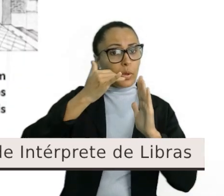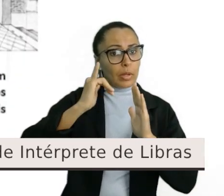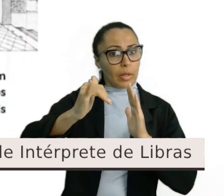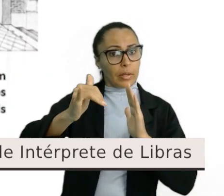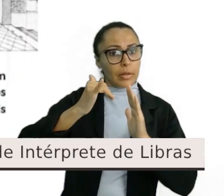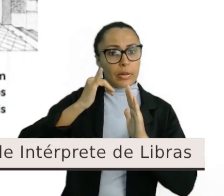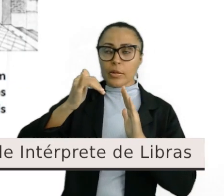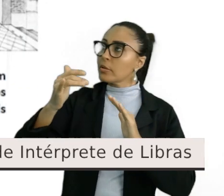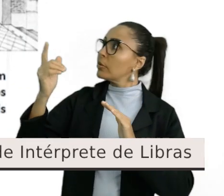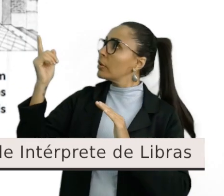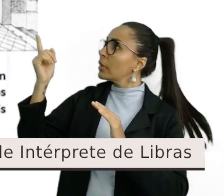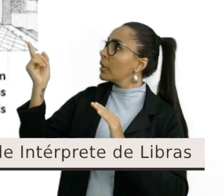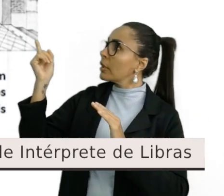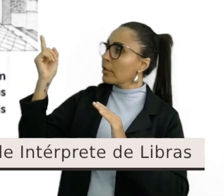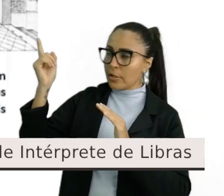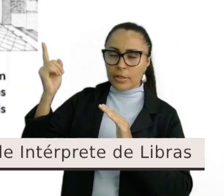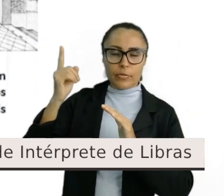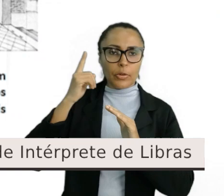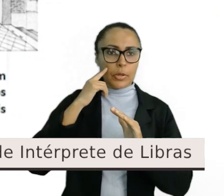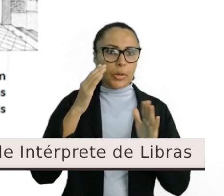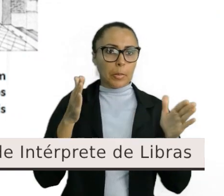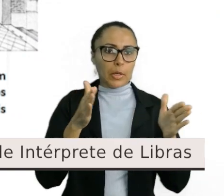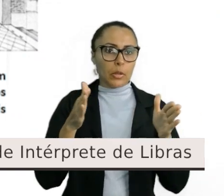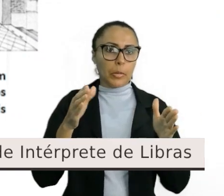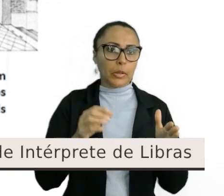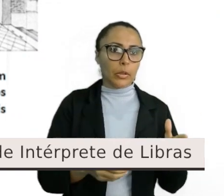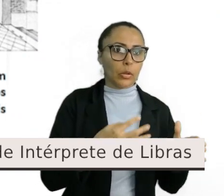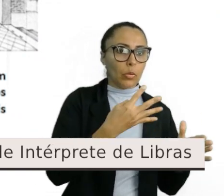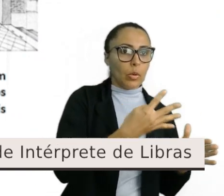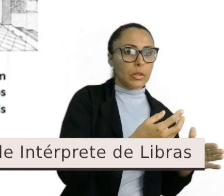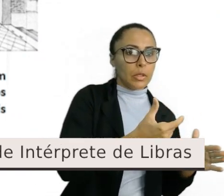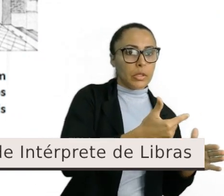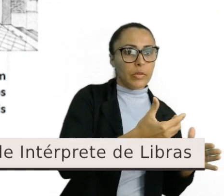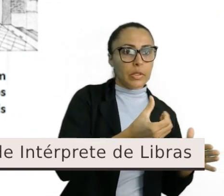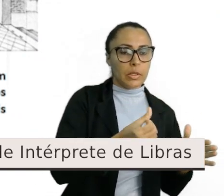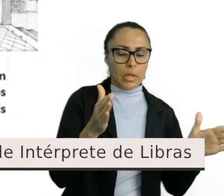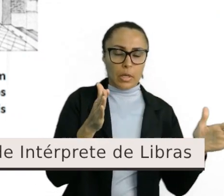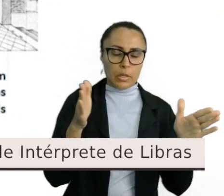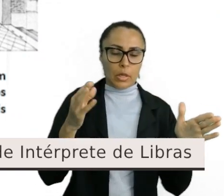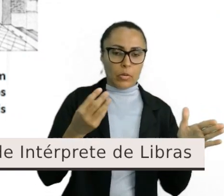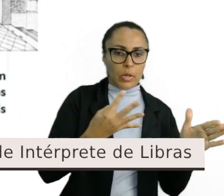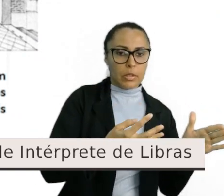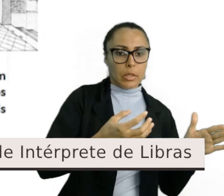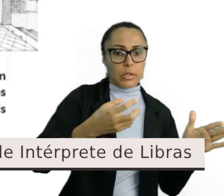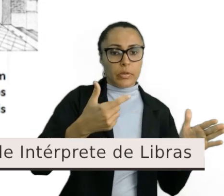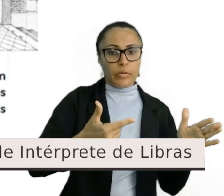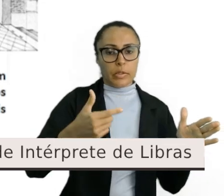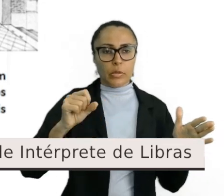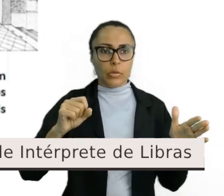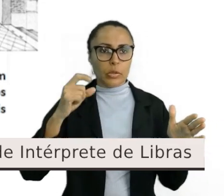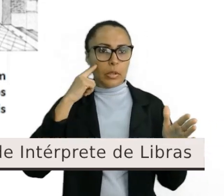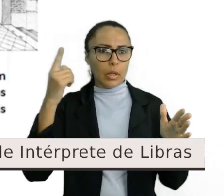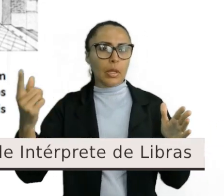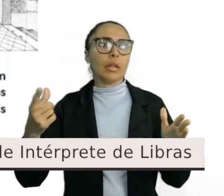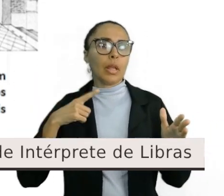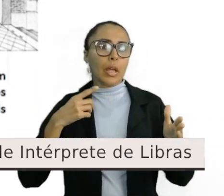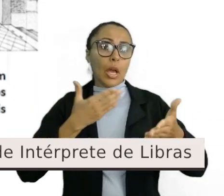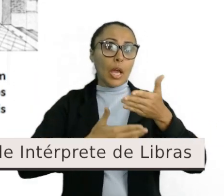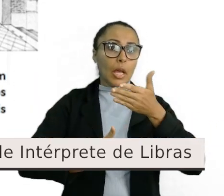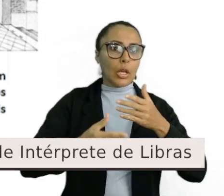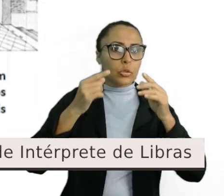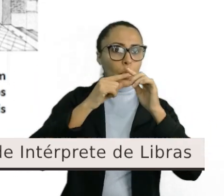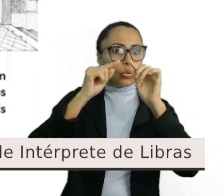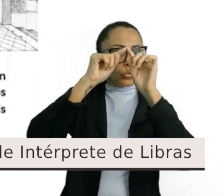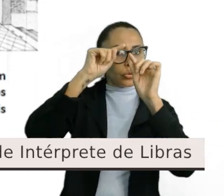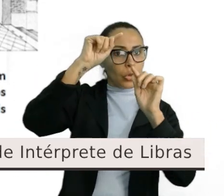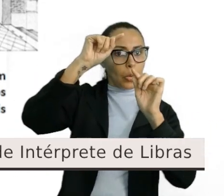Masaccio, né, que foi pintado entre 426 e 1428, onde a gente vê todas as relações geométricas